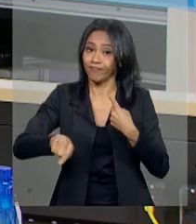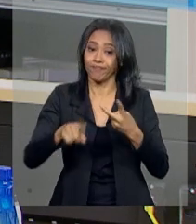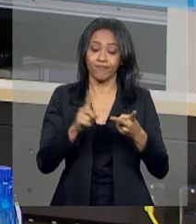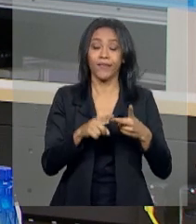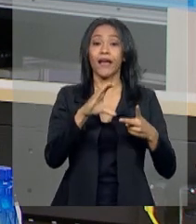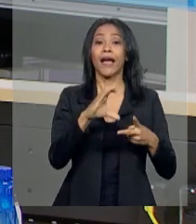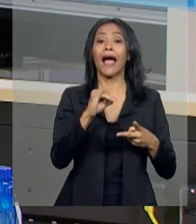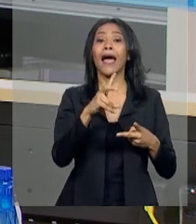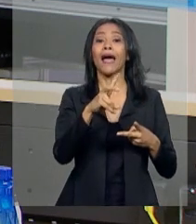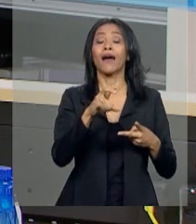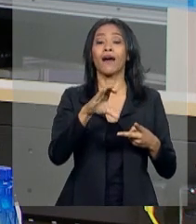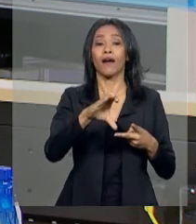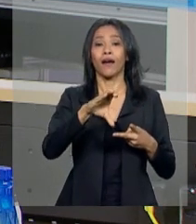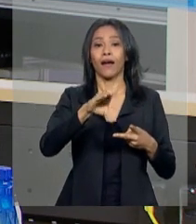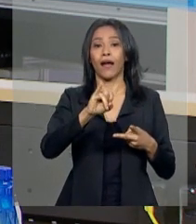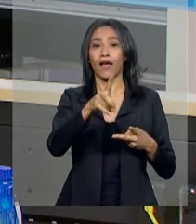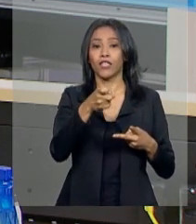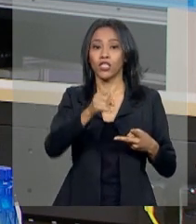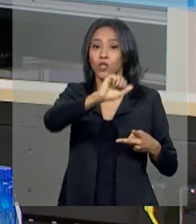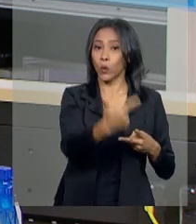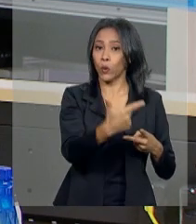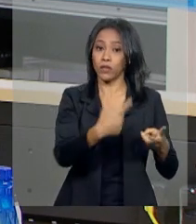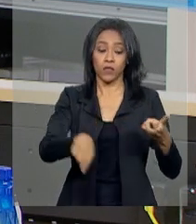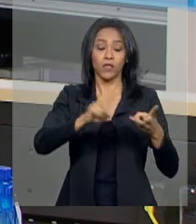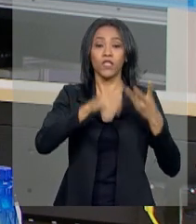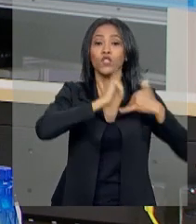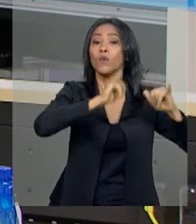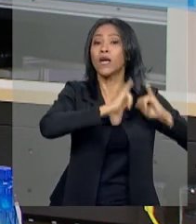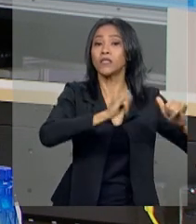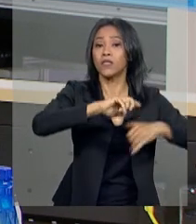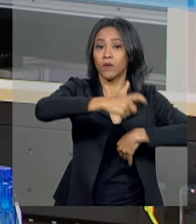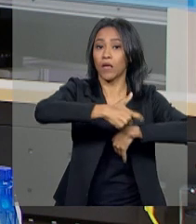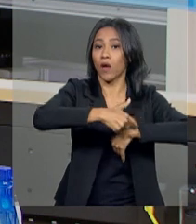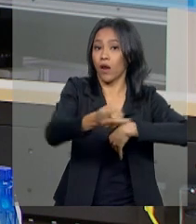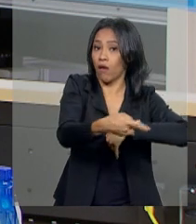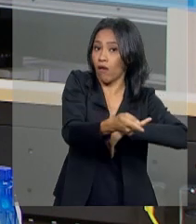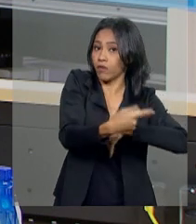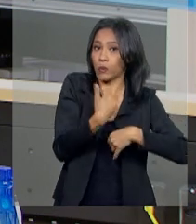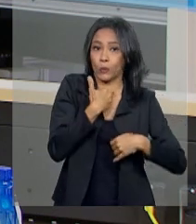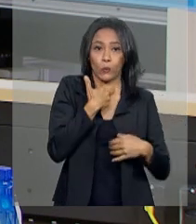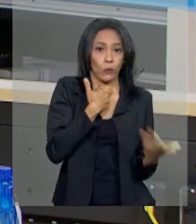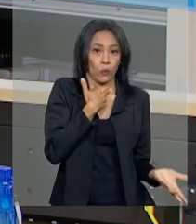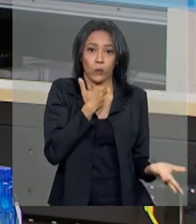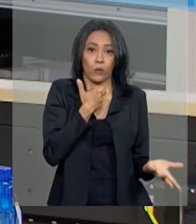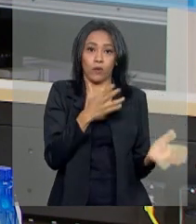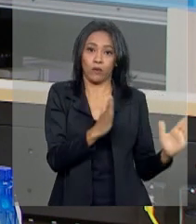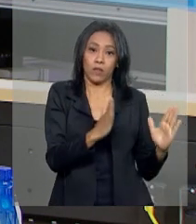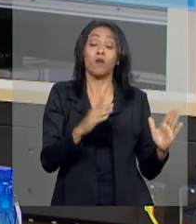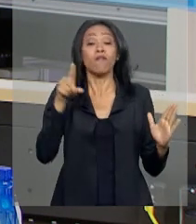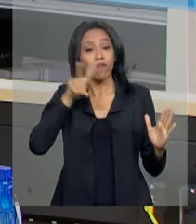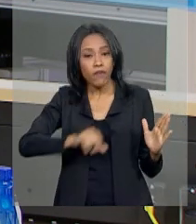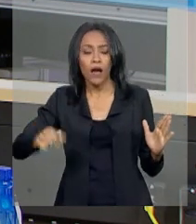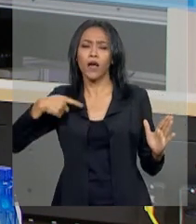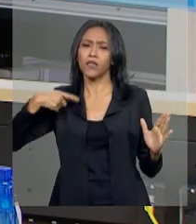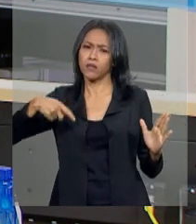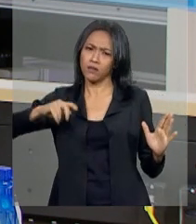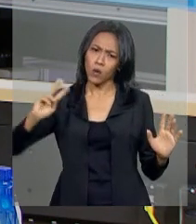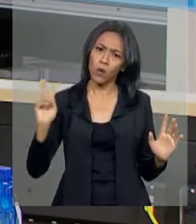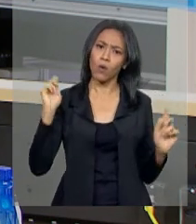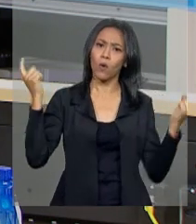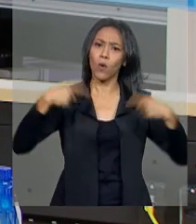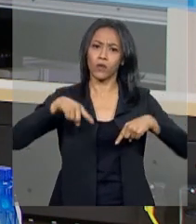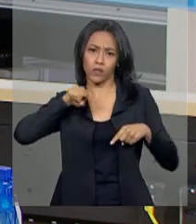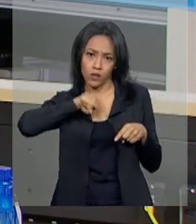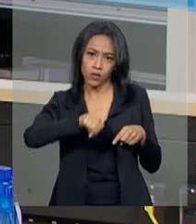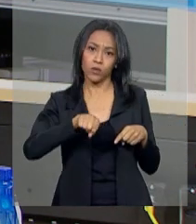e boca de urna. A integração de informações por meio deste centro vai facilitar o combate a esses crimes e garantir